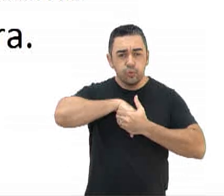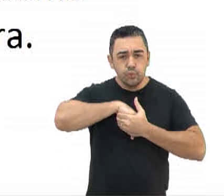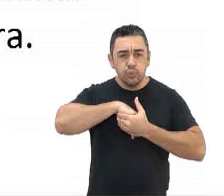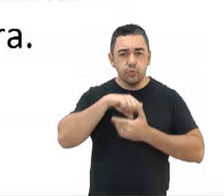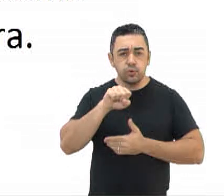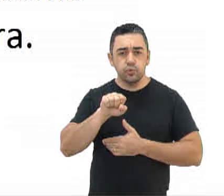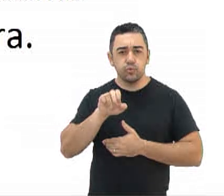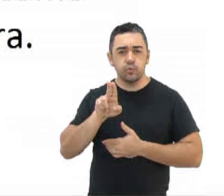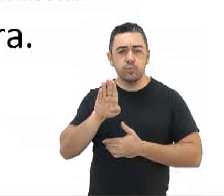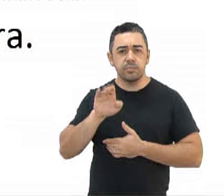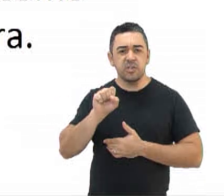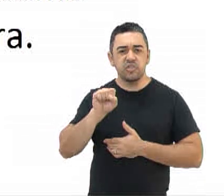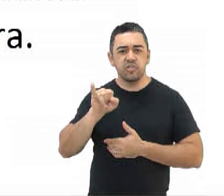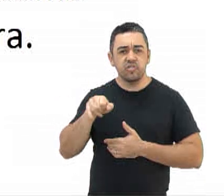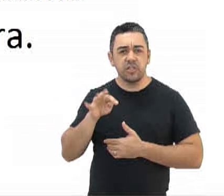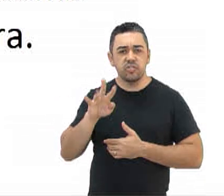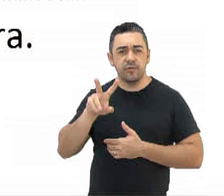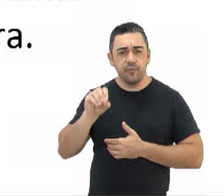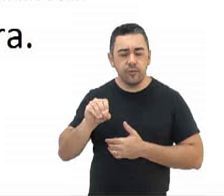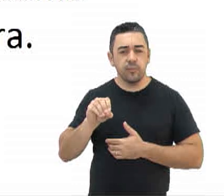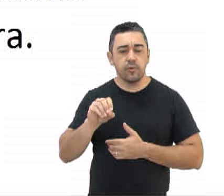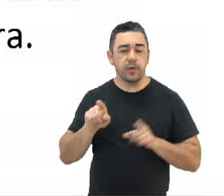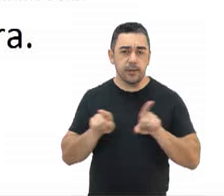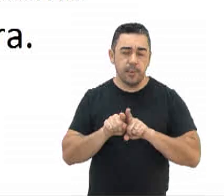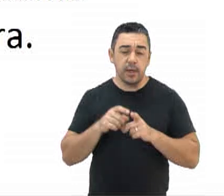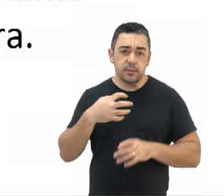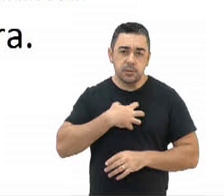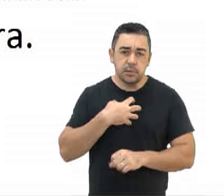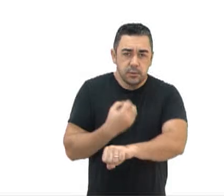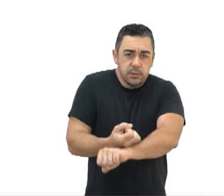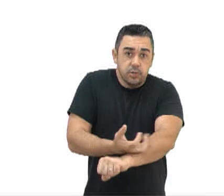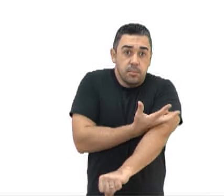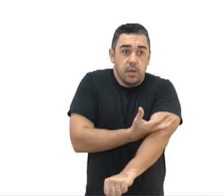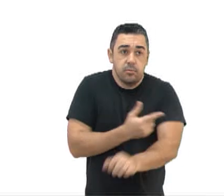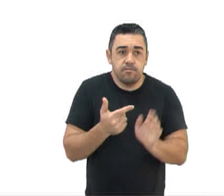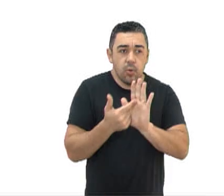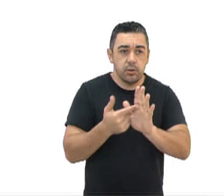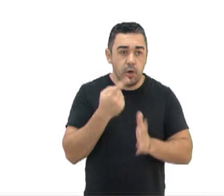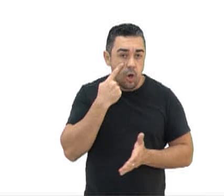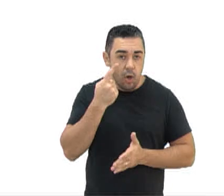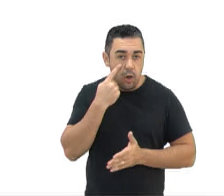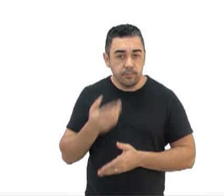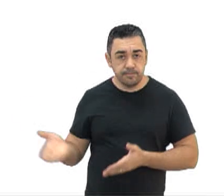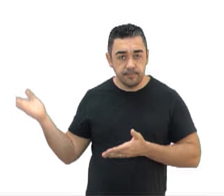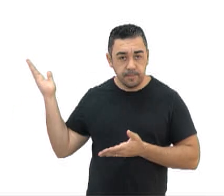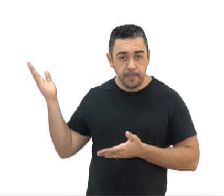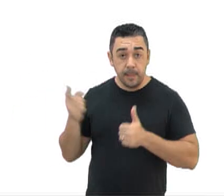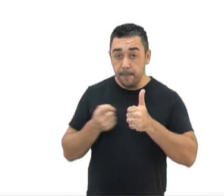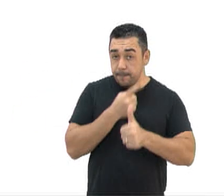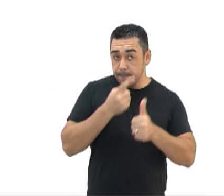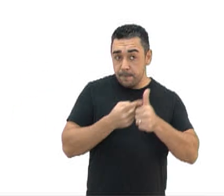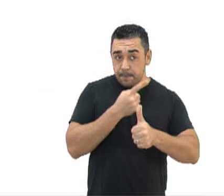os sentimentos exacerbados, né? Então, vamos lá. A primeira questão que